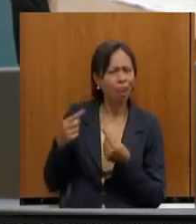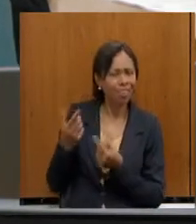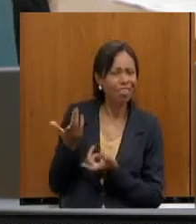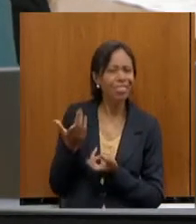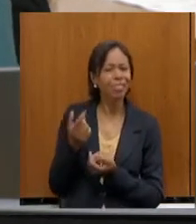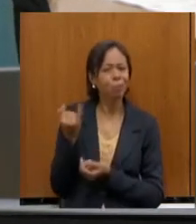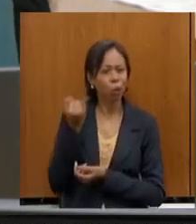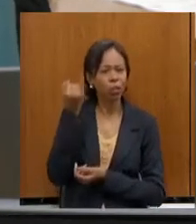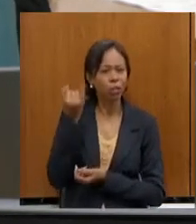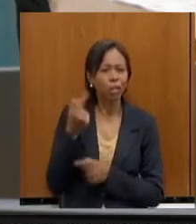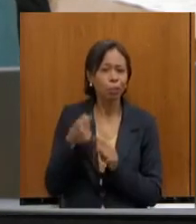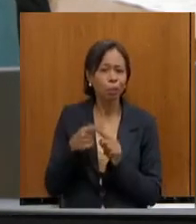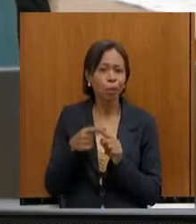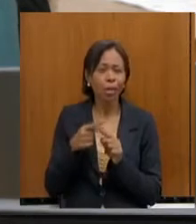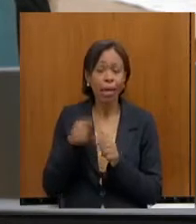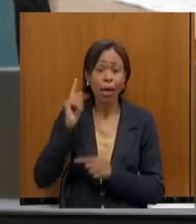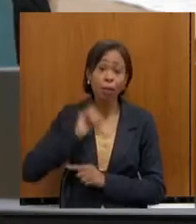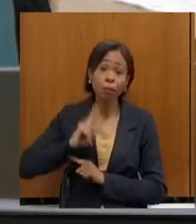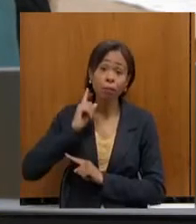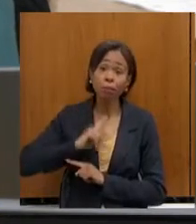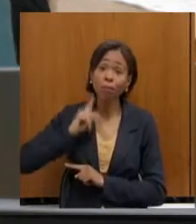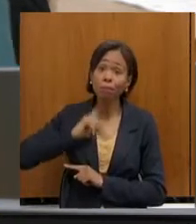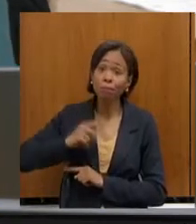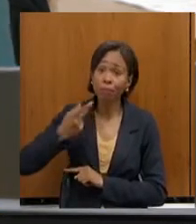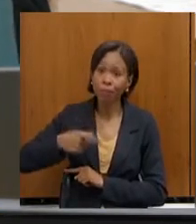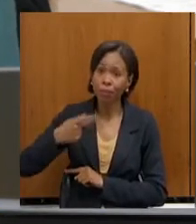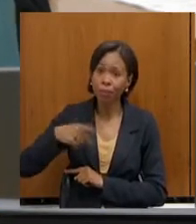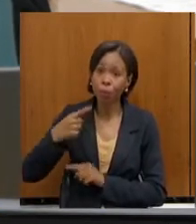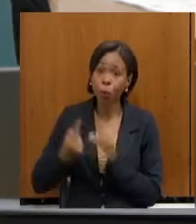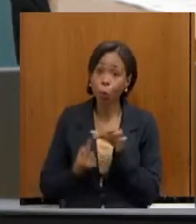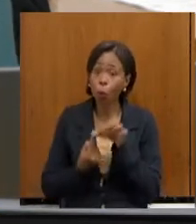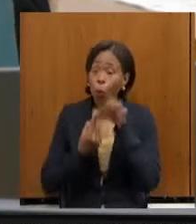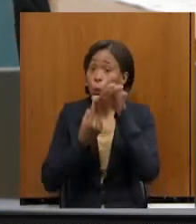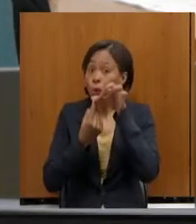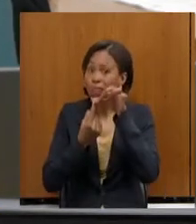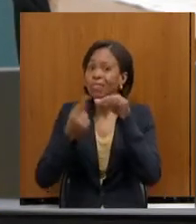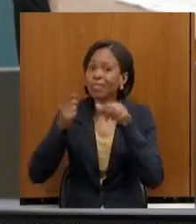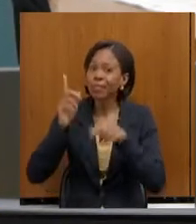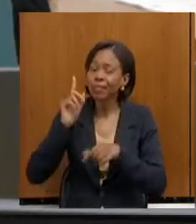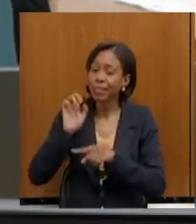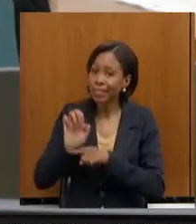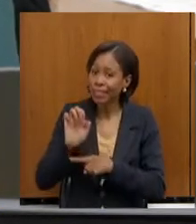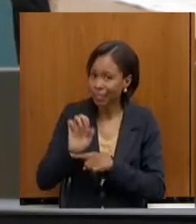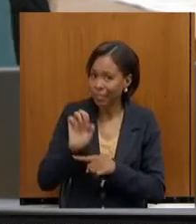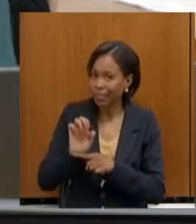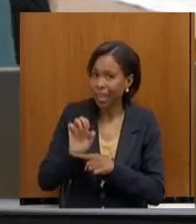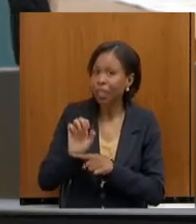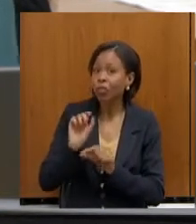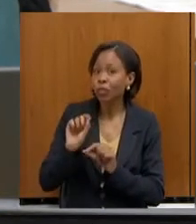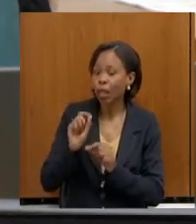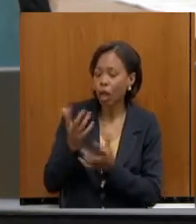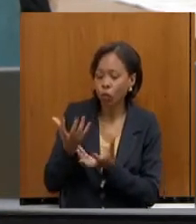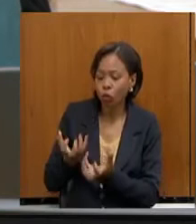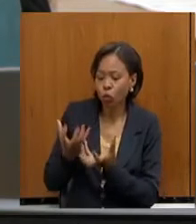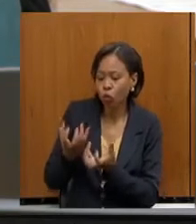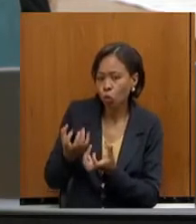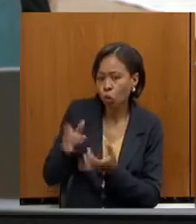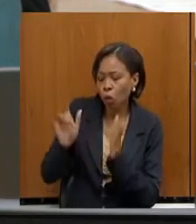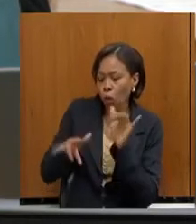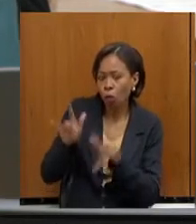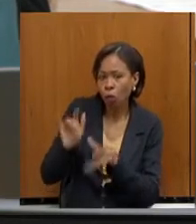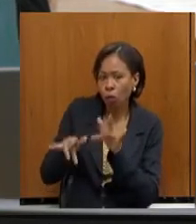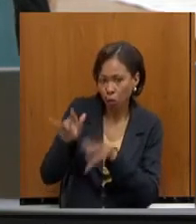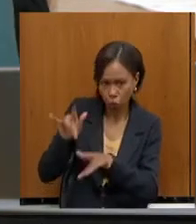sempre falo isso Minas Gerais foi o único o proposto é unidades regionais resíduos sólidos outros estados só propuseram